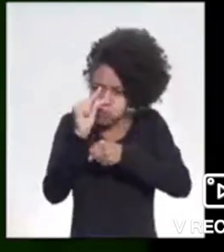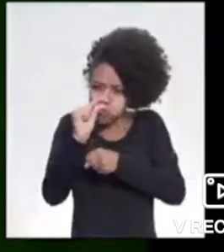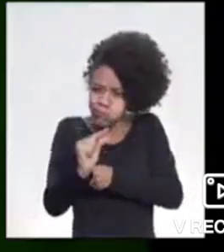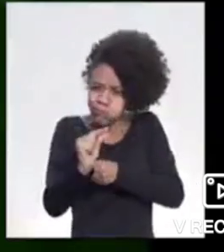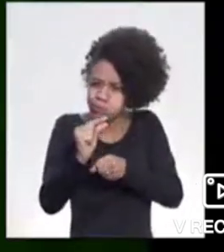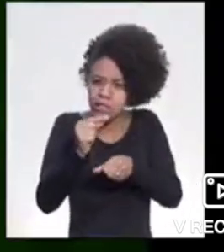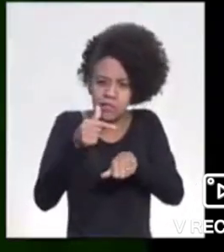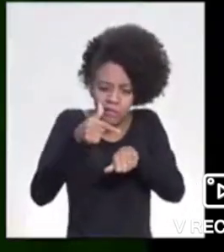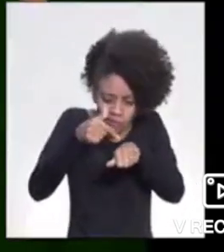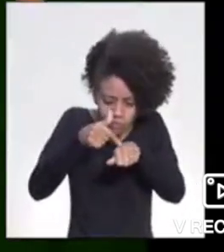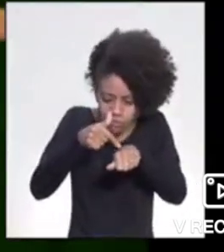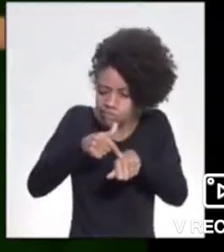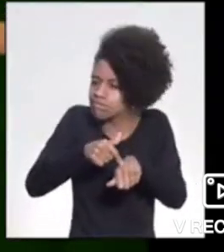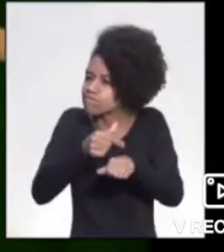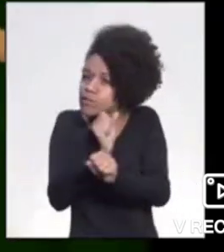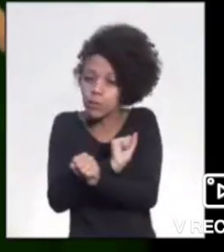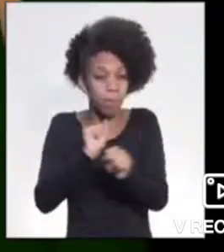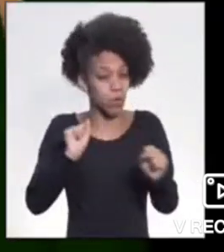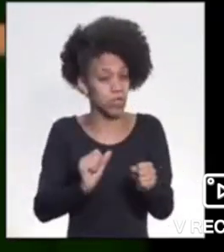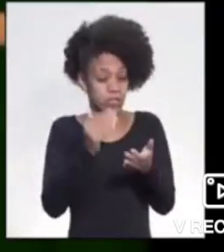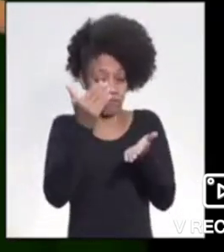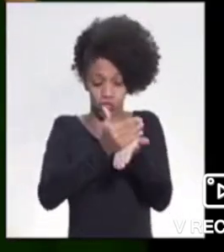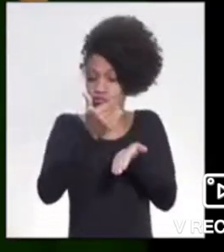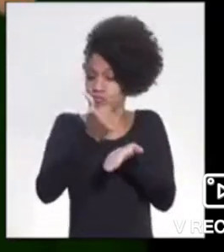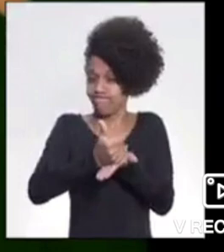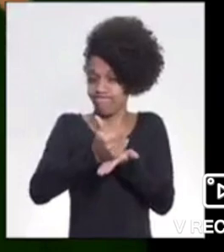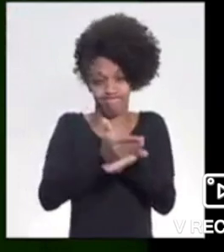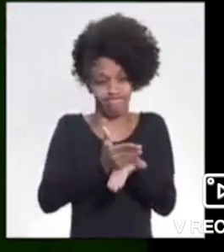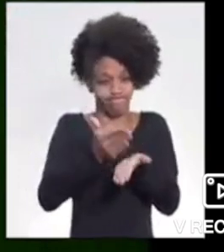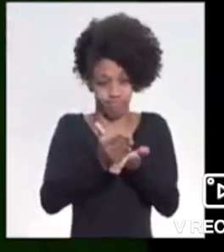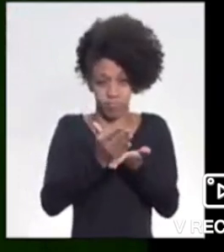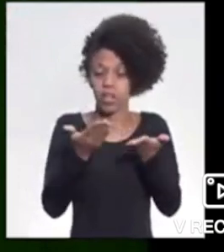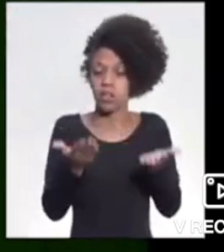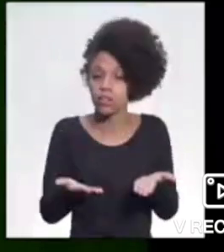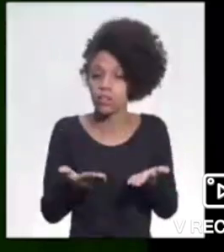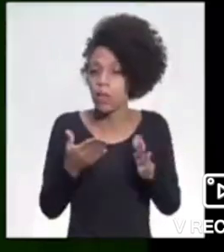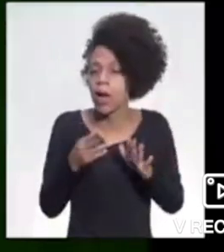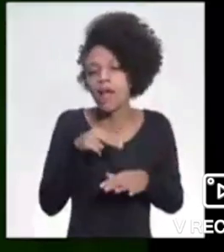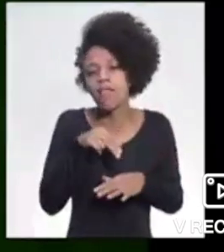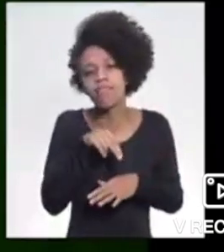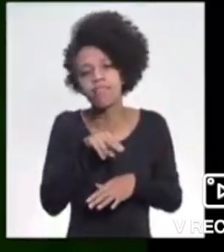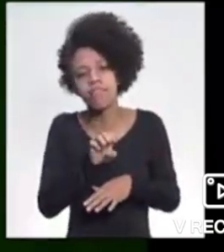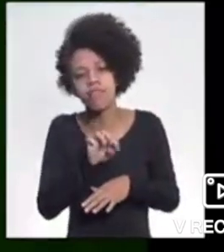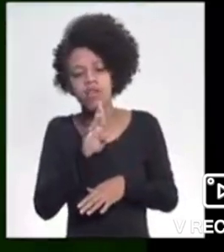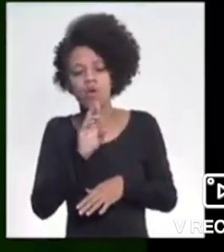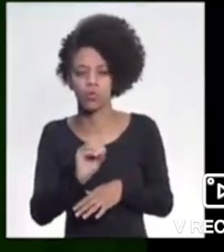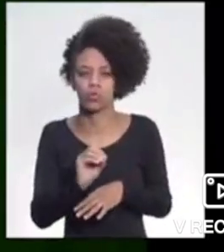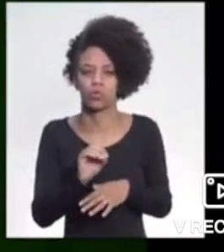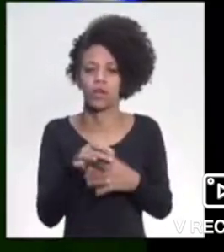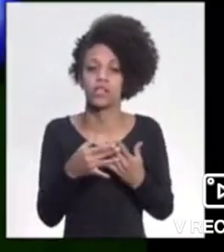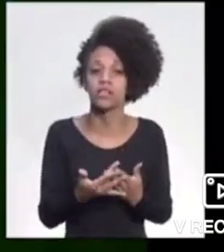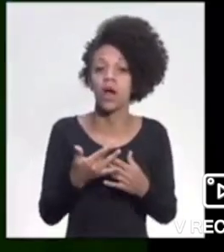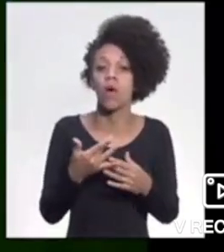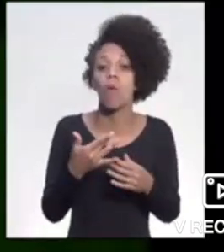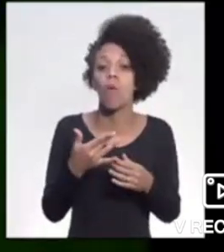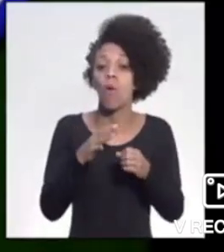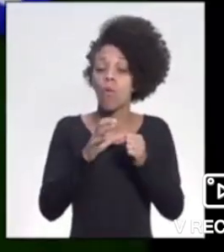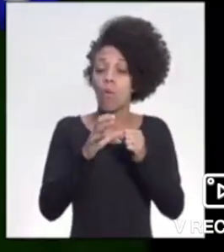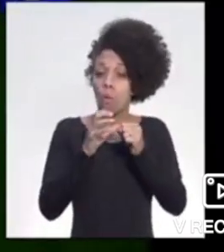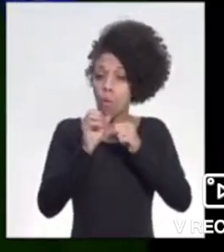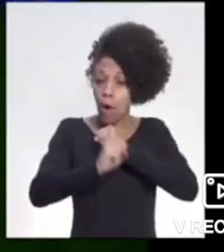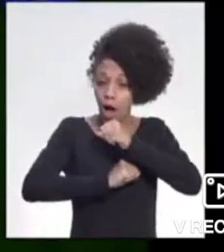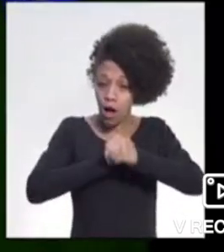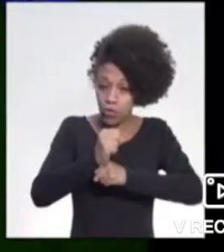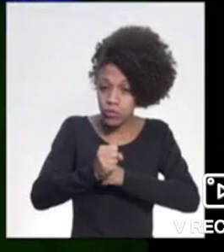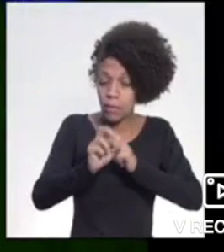impenetrável, indestrutível, indivisível e sem carga, ou seja, neutro. Para Dalton, os átomos de um determinado elemento